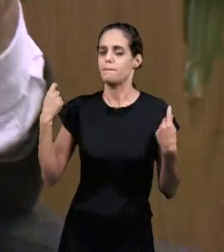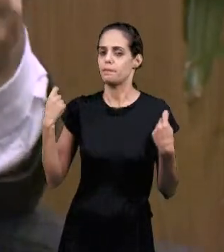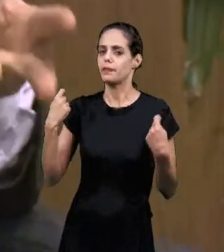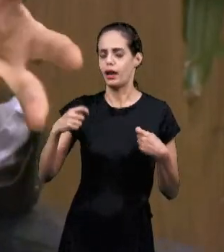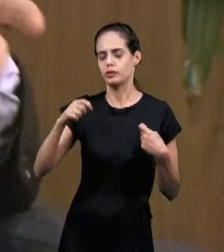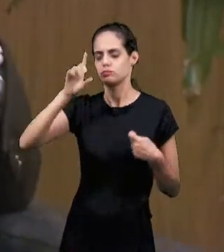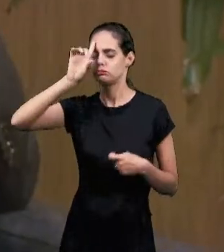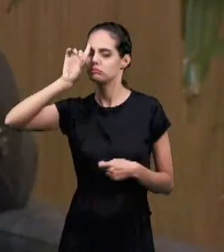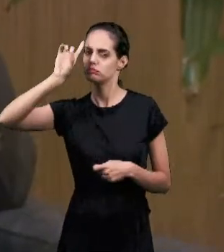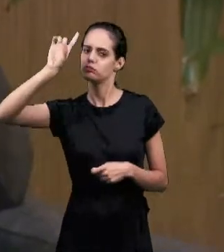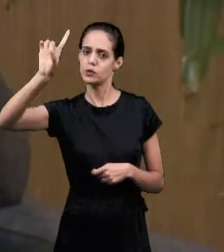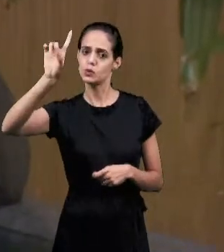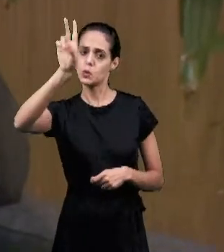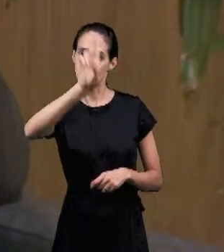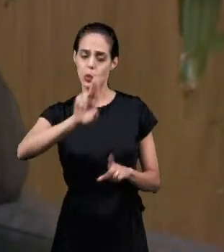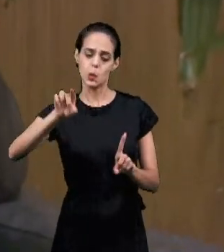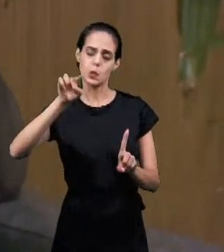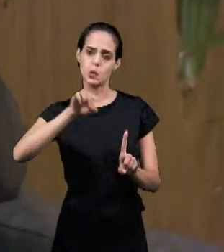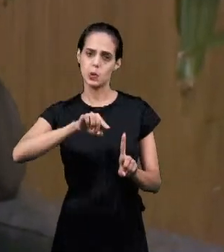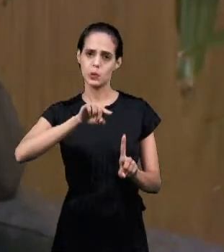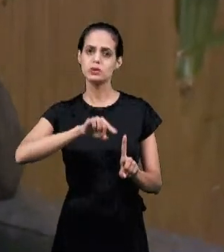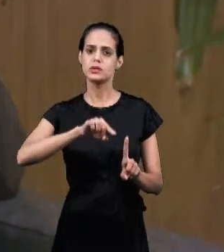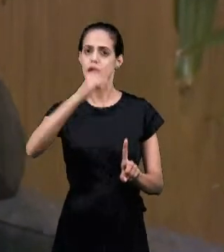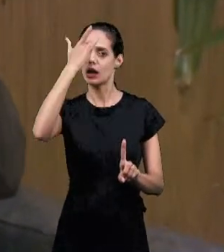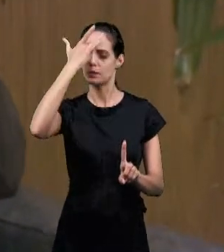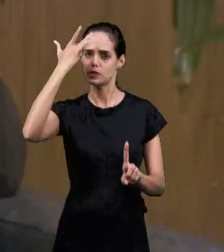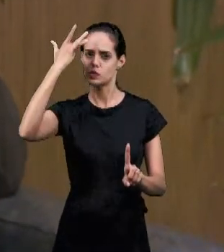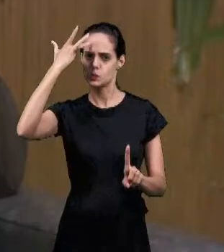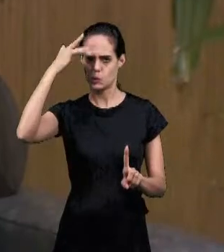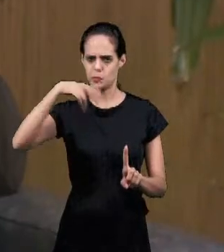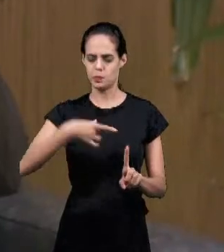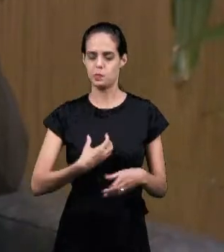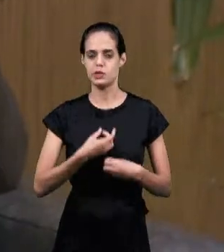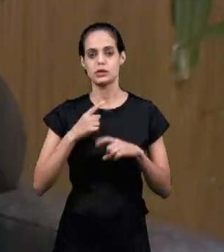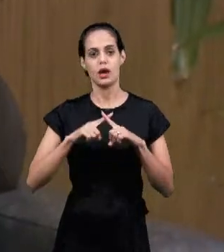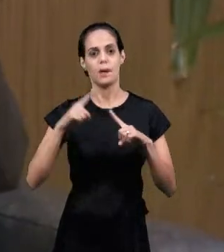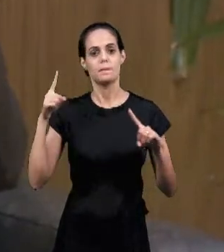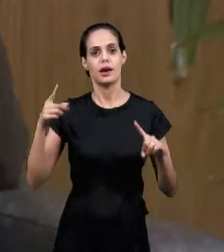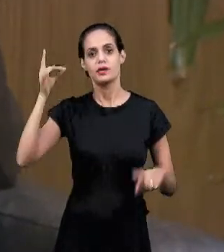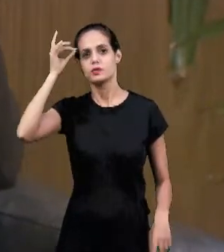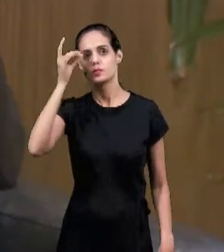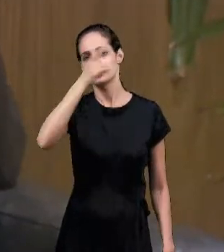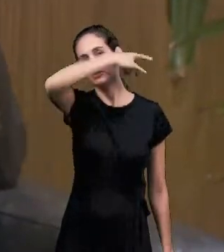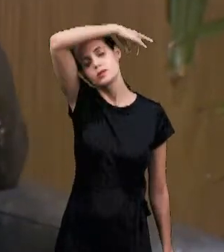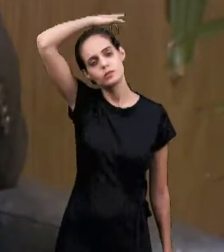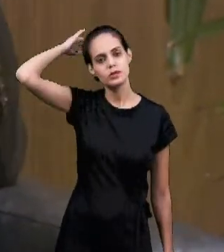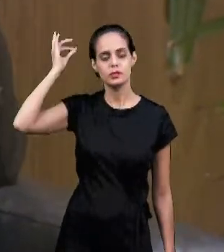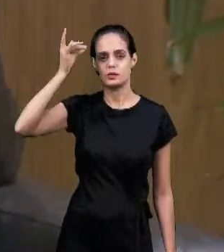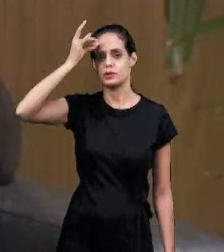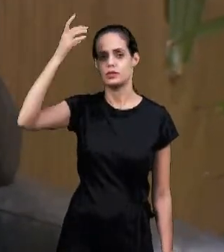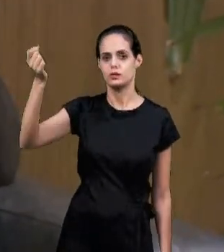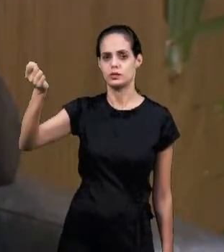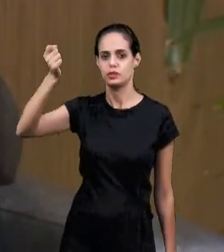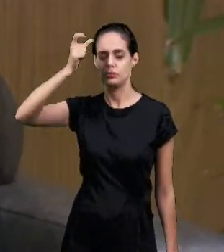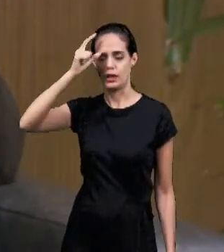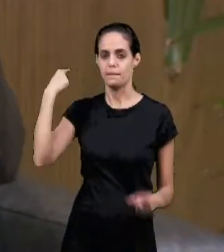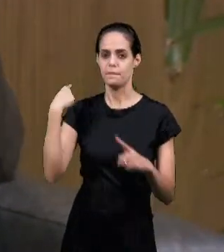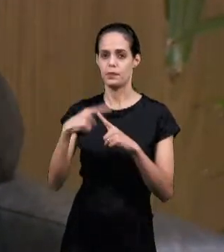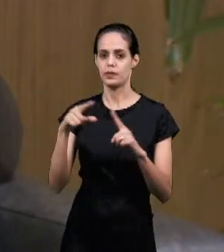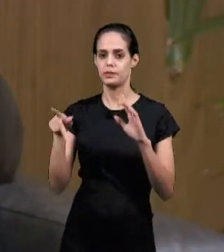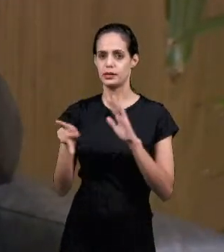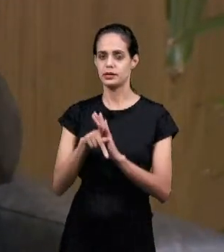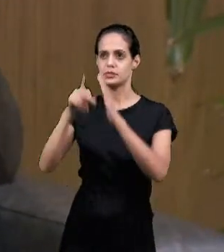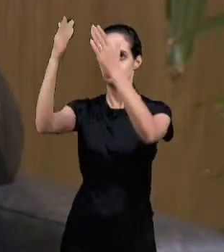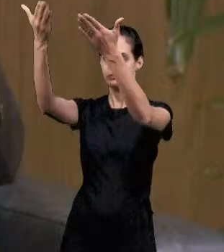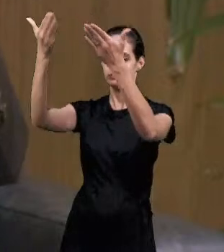como ele é como poeta, mas o Espírito Santo deve inspirar a ele o louvor, porque nada vai ao céu se não vier do céu.